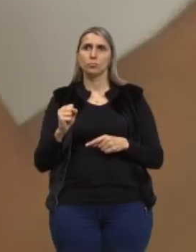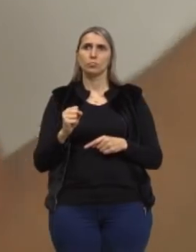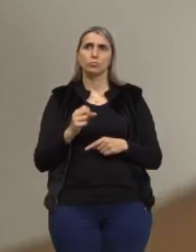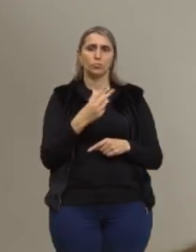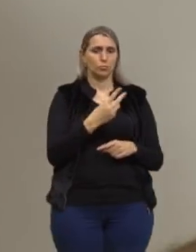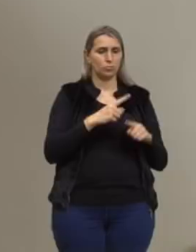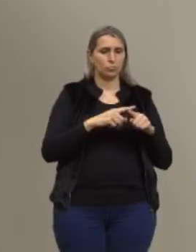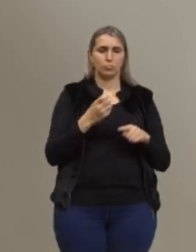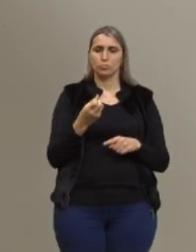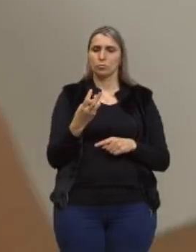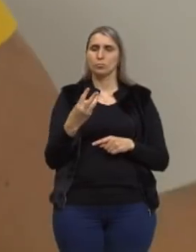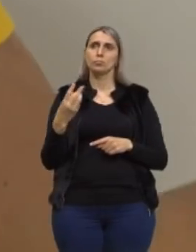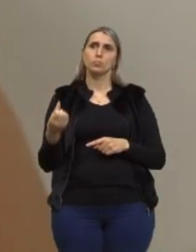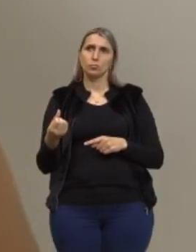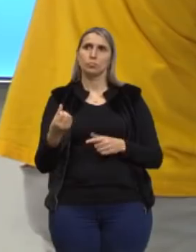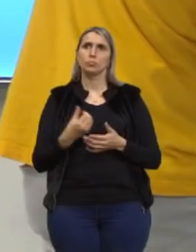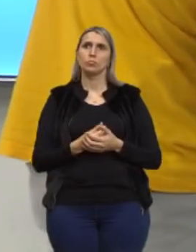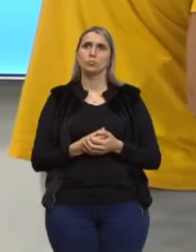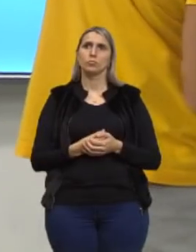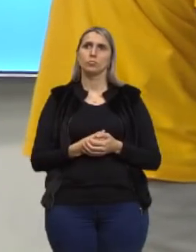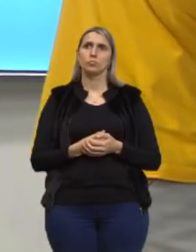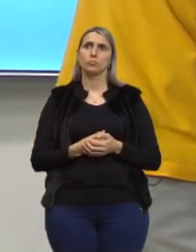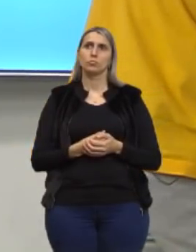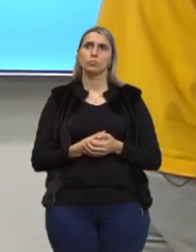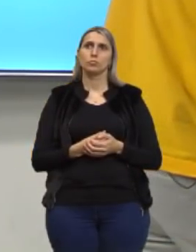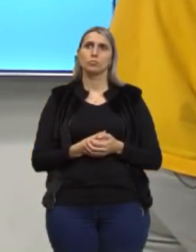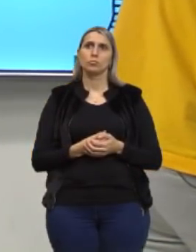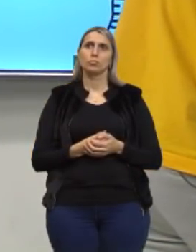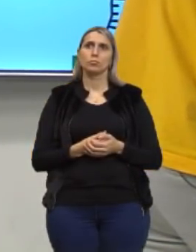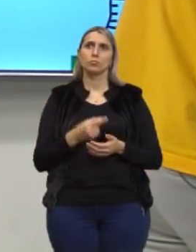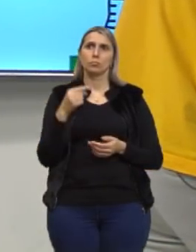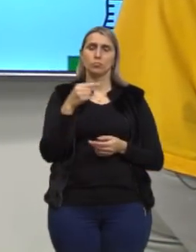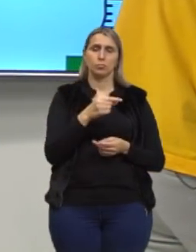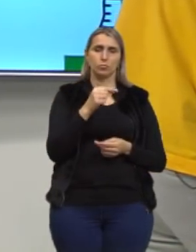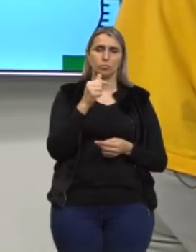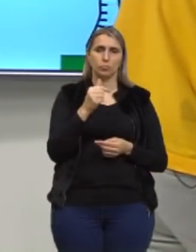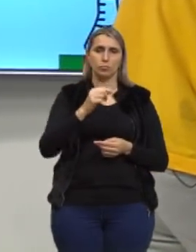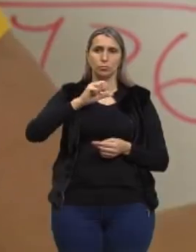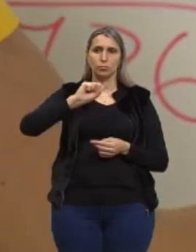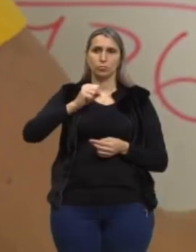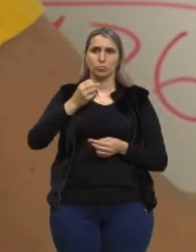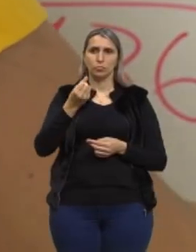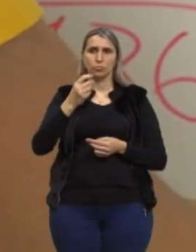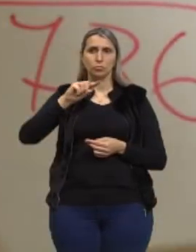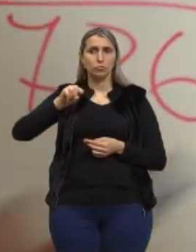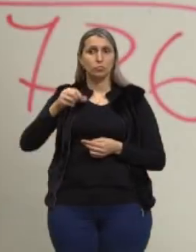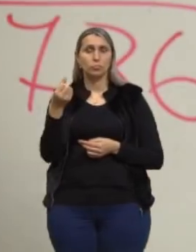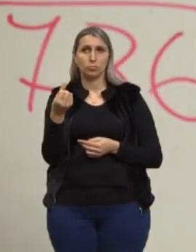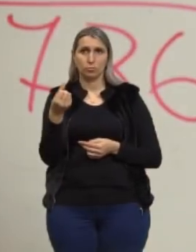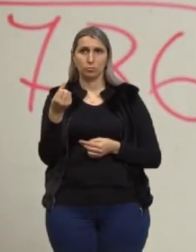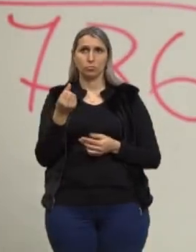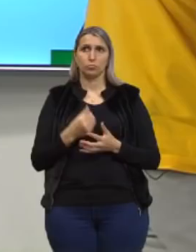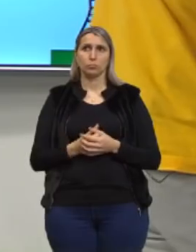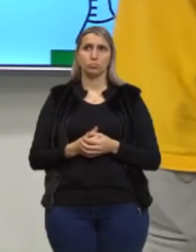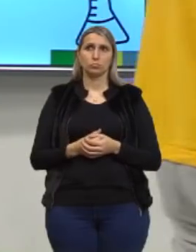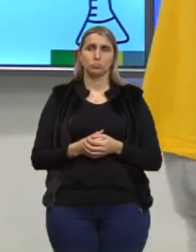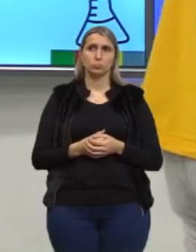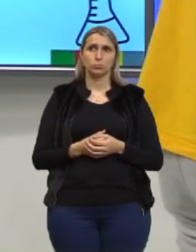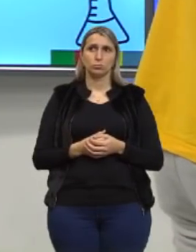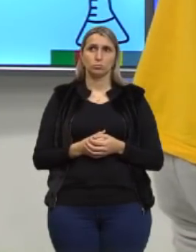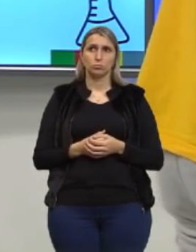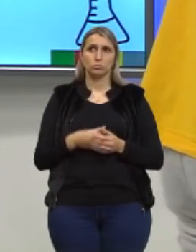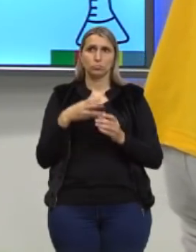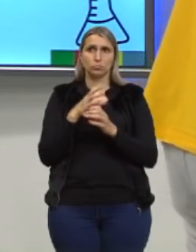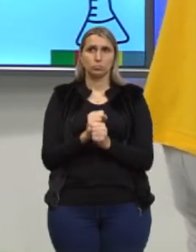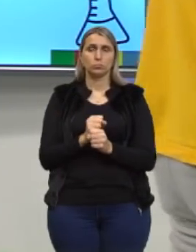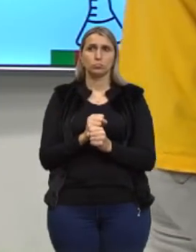três 617 uma casa uma casa - 786 vírgula seis é